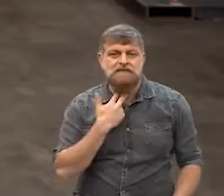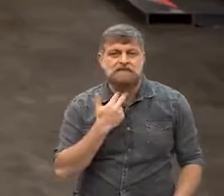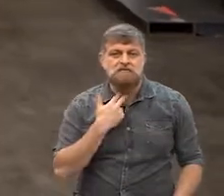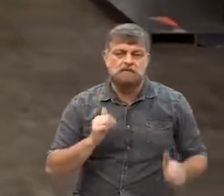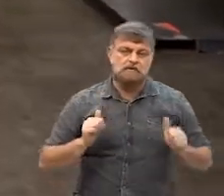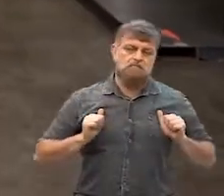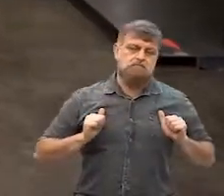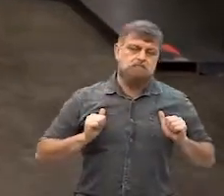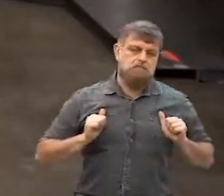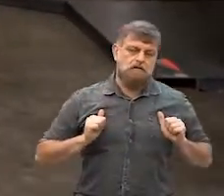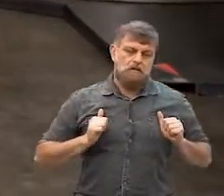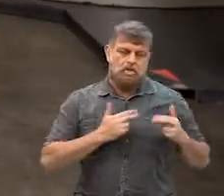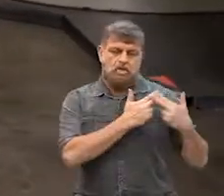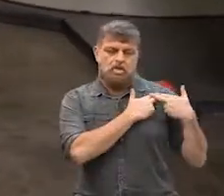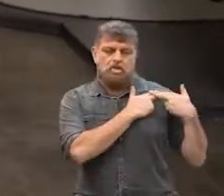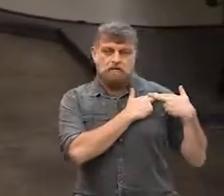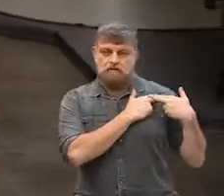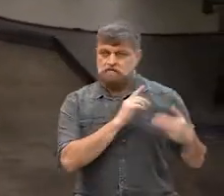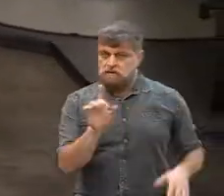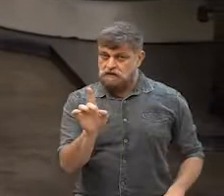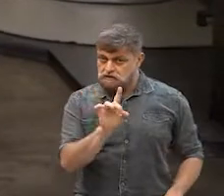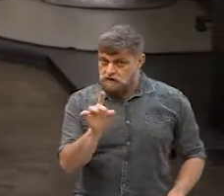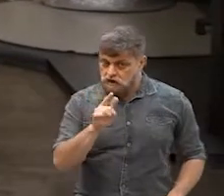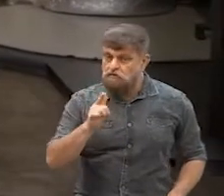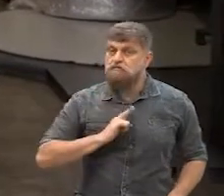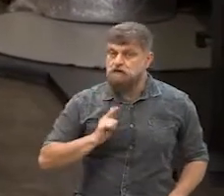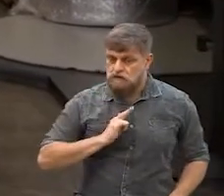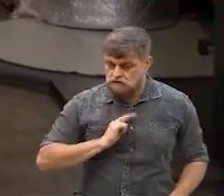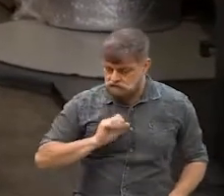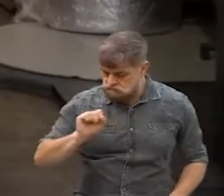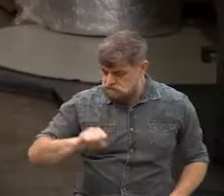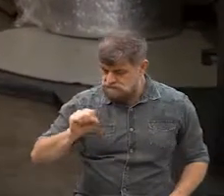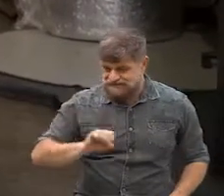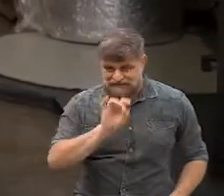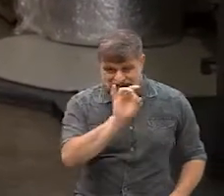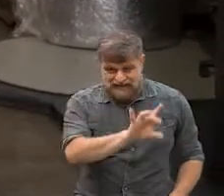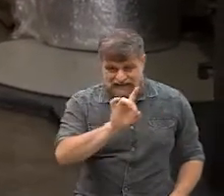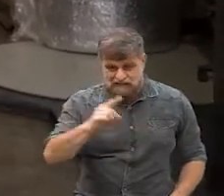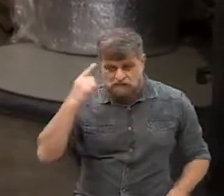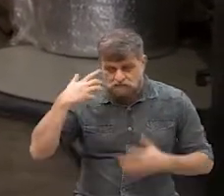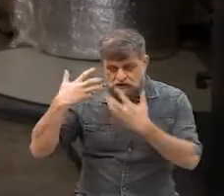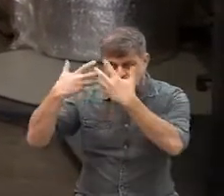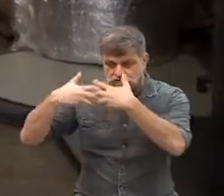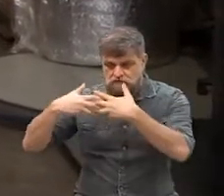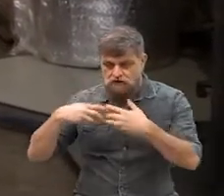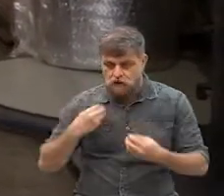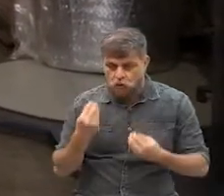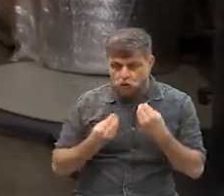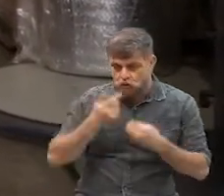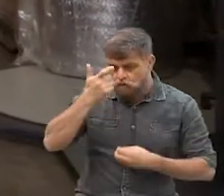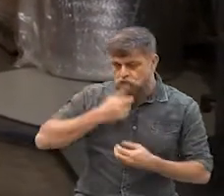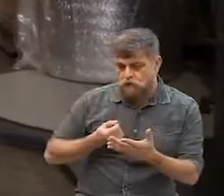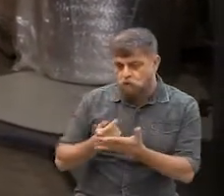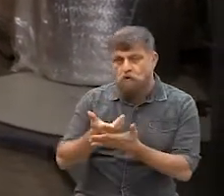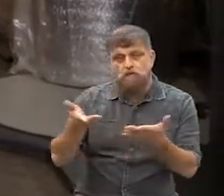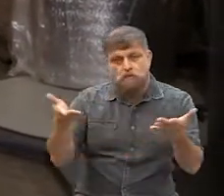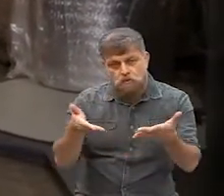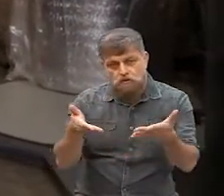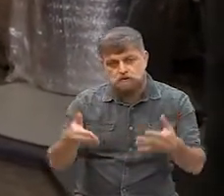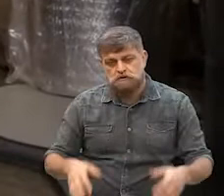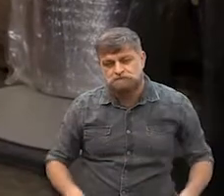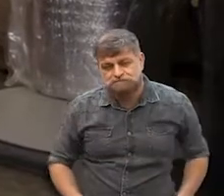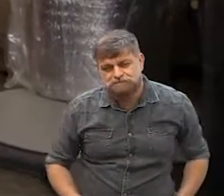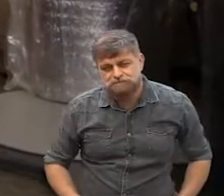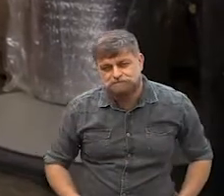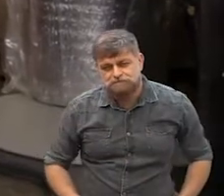dessa responsabilidade. O papel do indivíduo é refletir sobre o consumo dele atualmente, né?